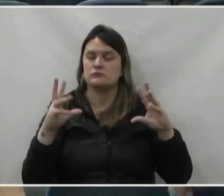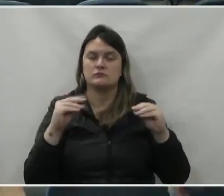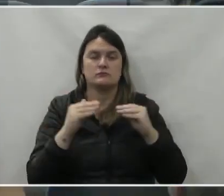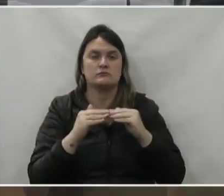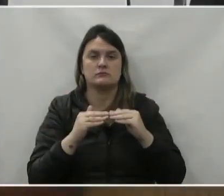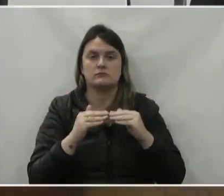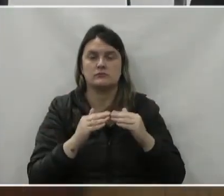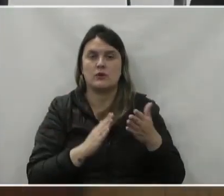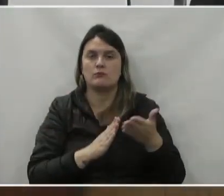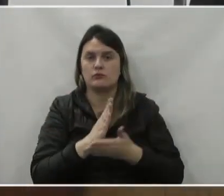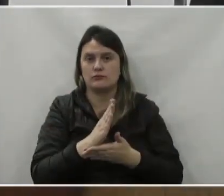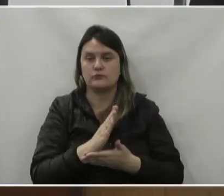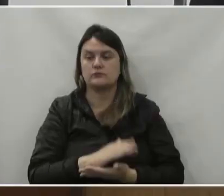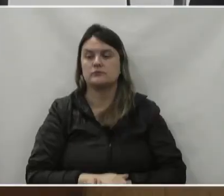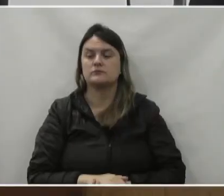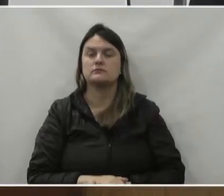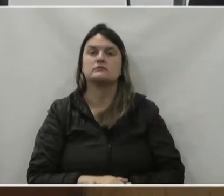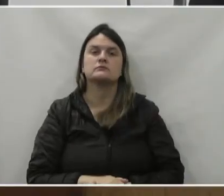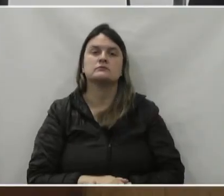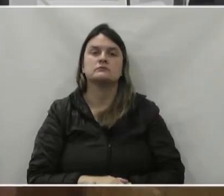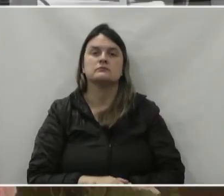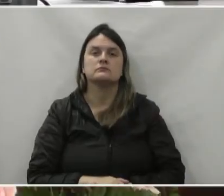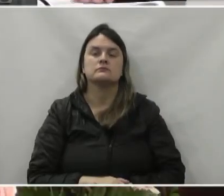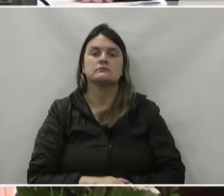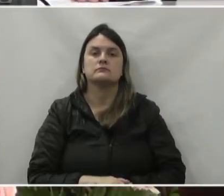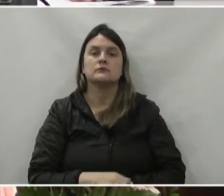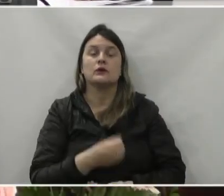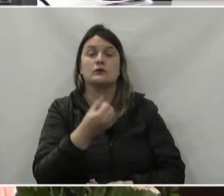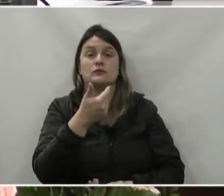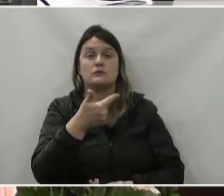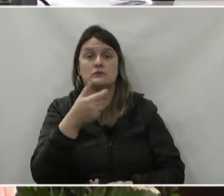o requerimento número 200/2025. Requerimento